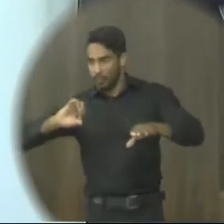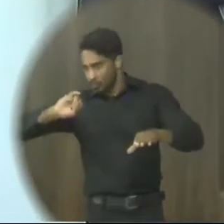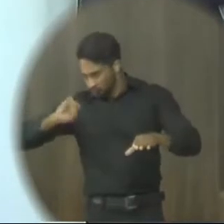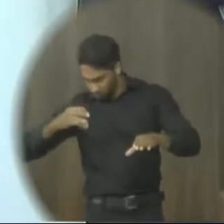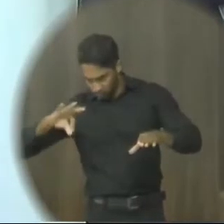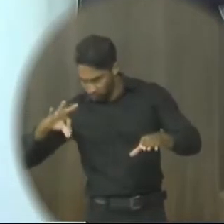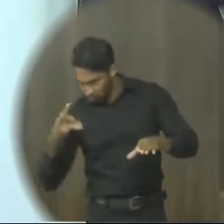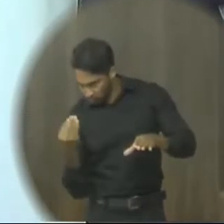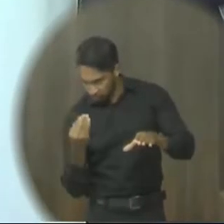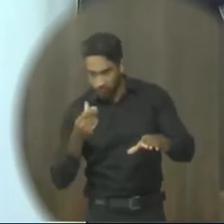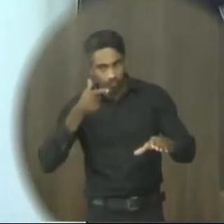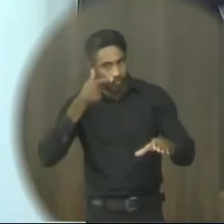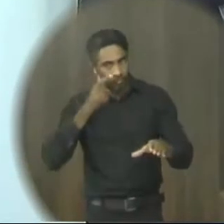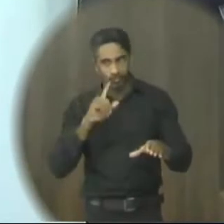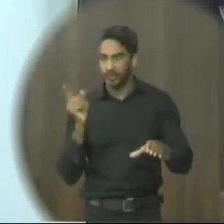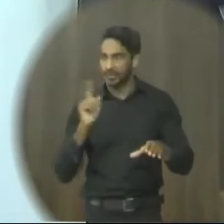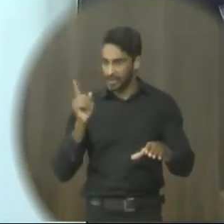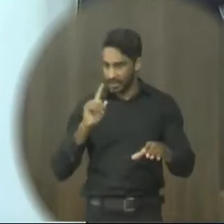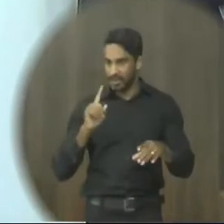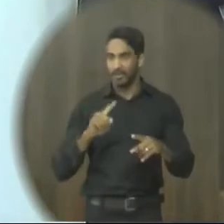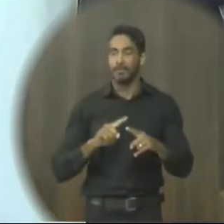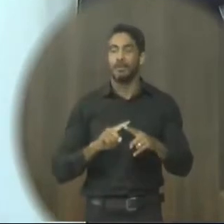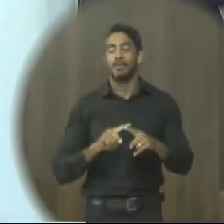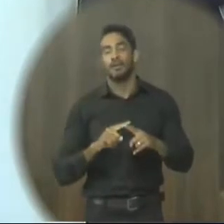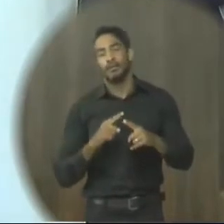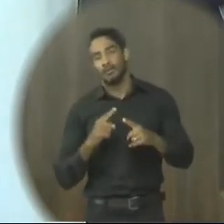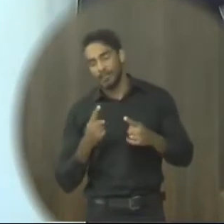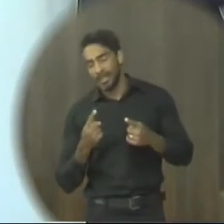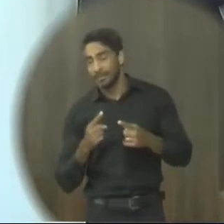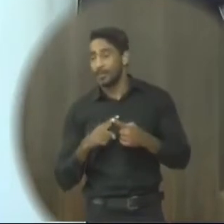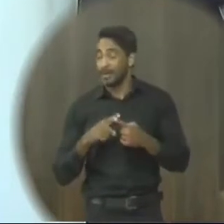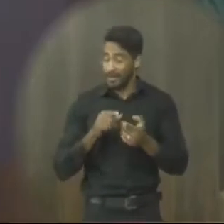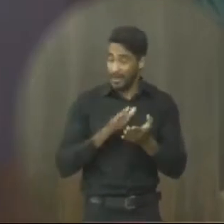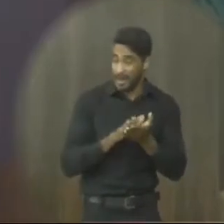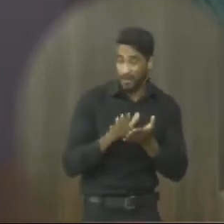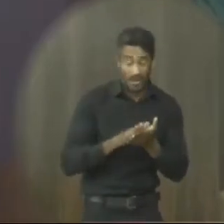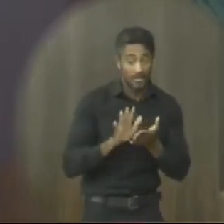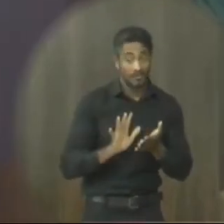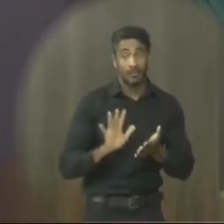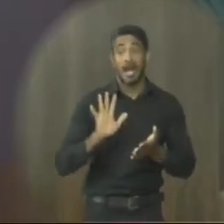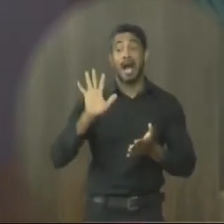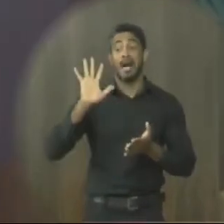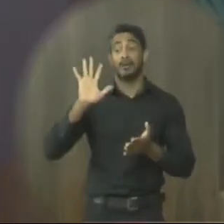no mesmo momento, porque fala-se em drenagem, um investimento muito alto. Né?